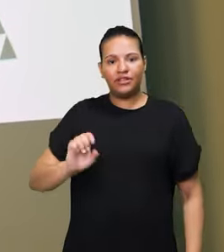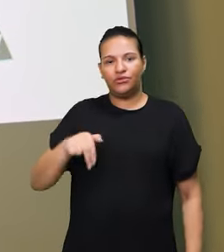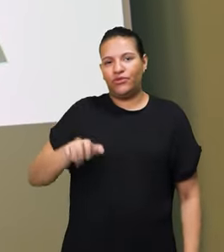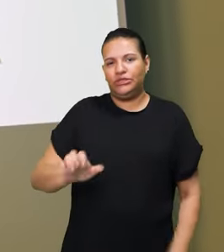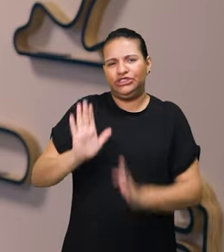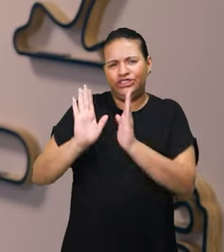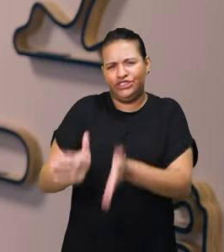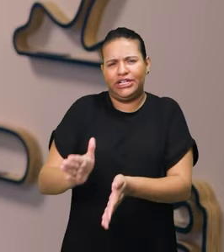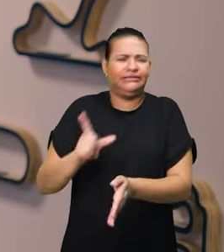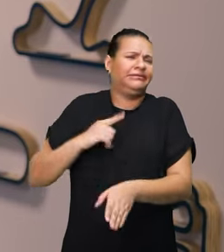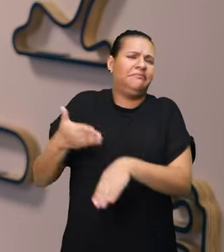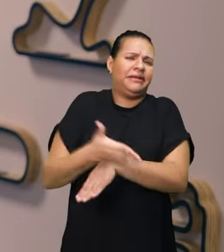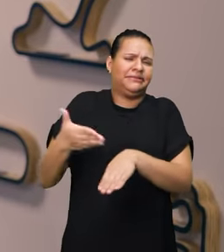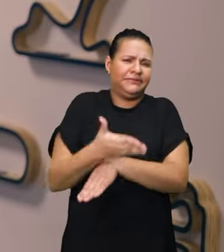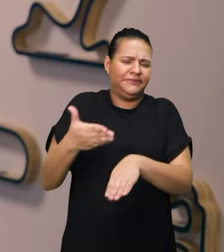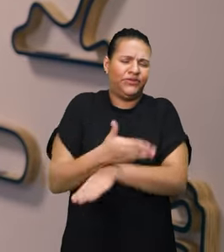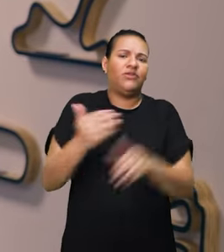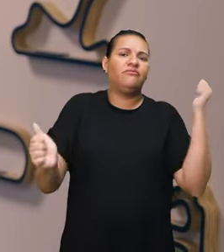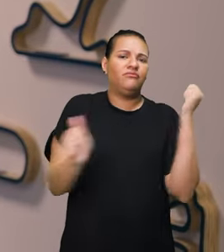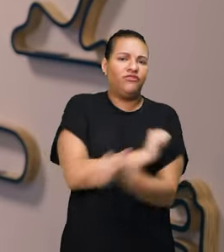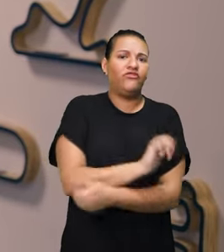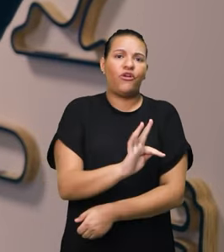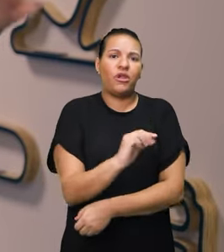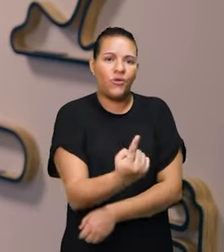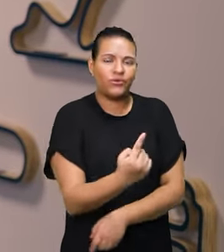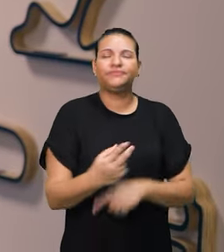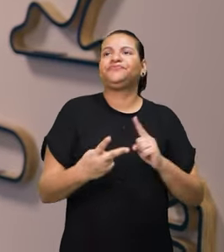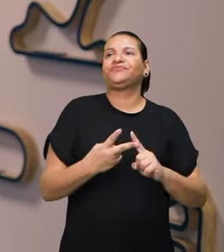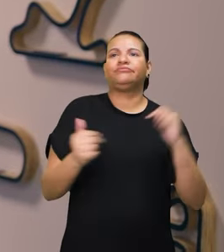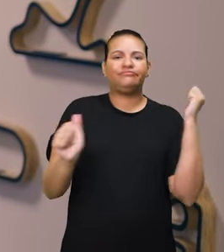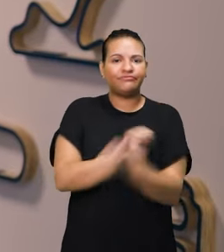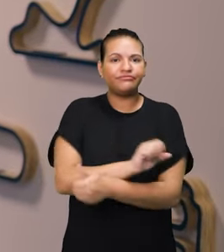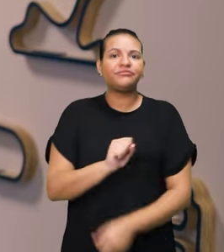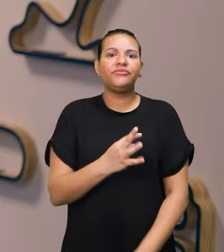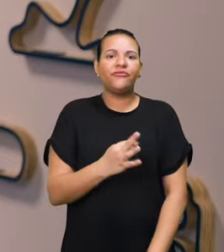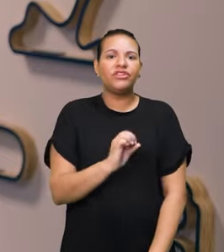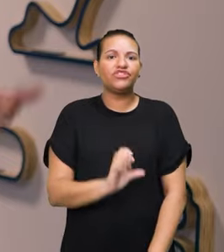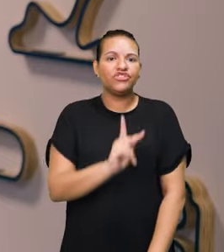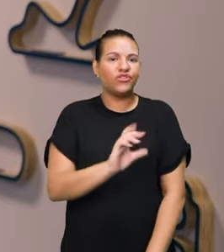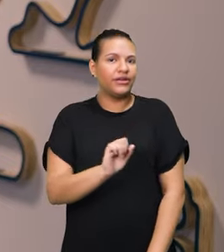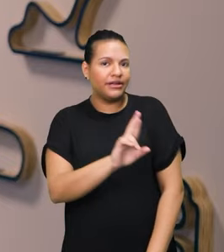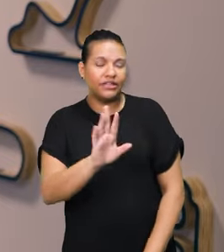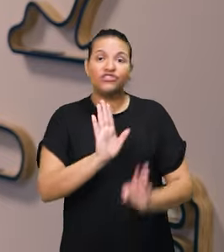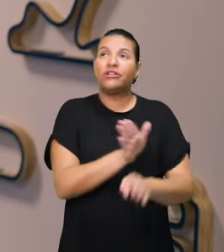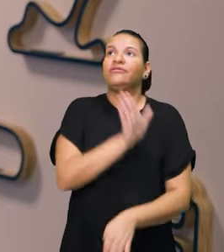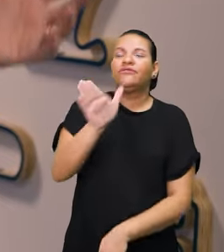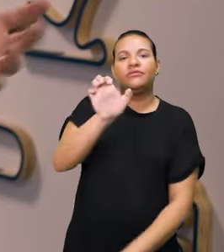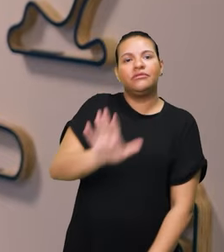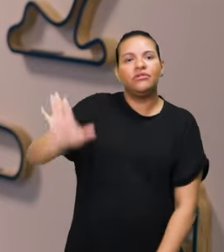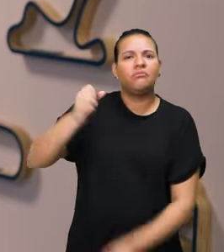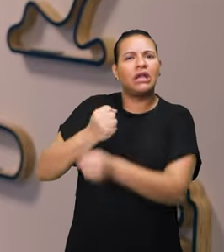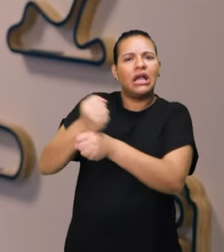de automobilismo né um cara que participou de Fórmula 1 teve equipe de stockar eh ficou na Europa por muitos anos né além de